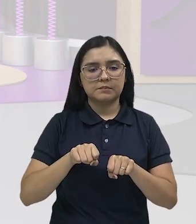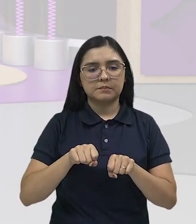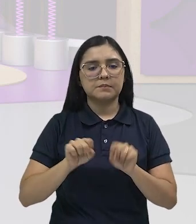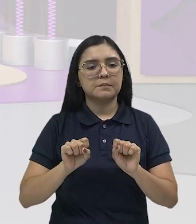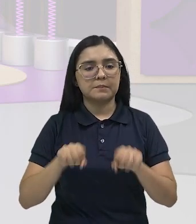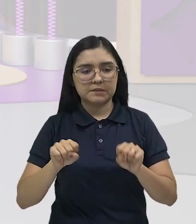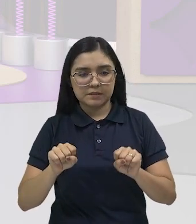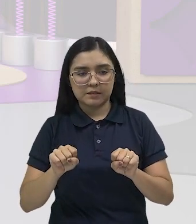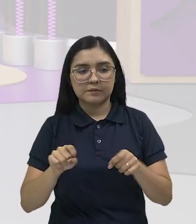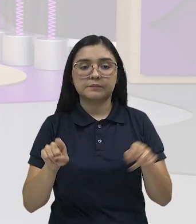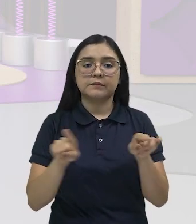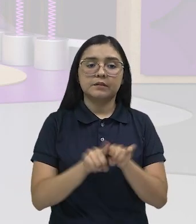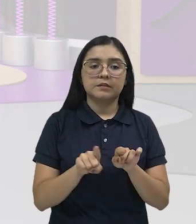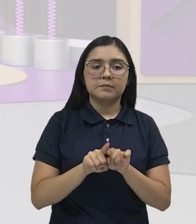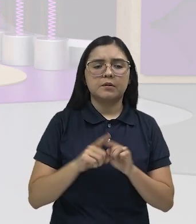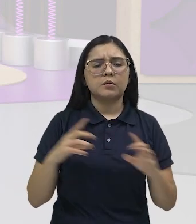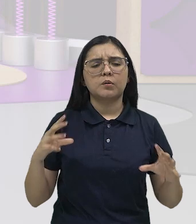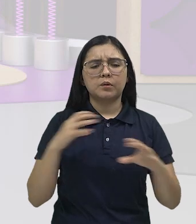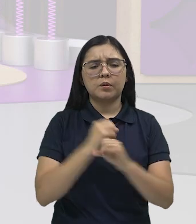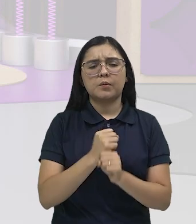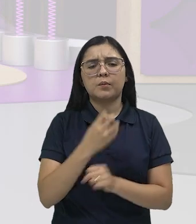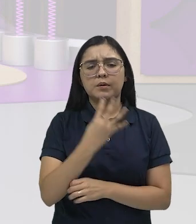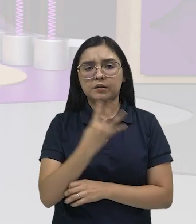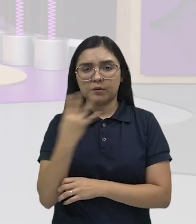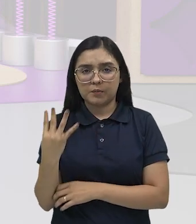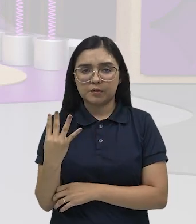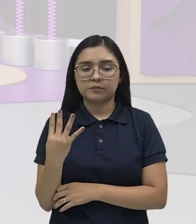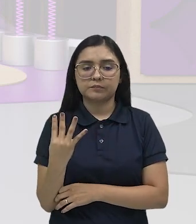44 veículos e